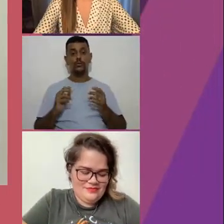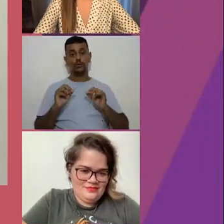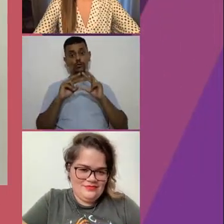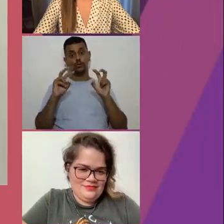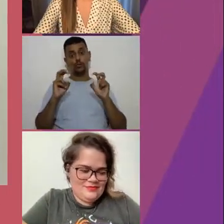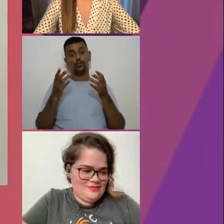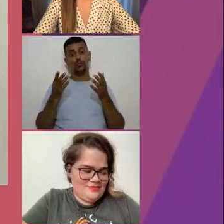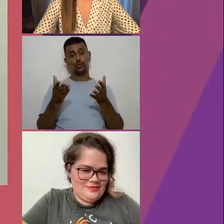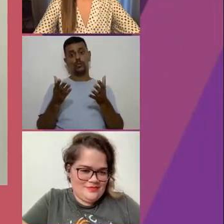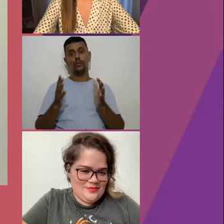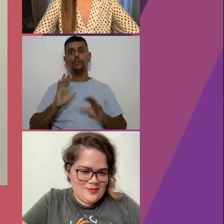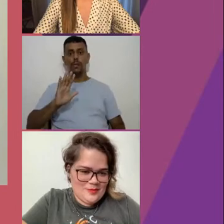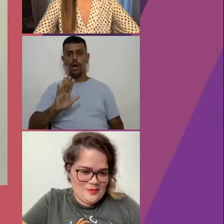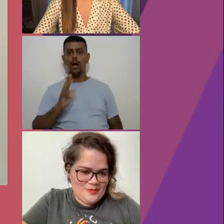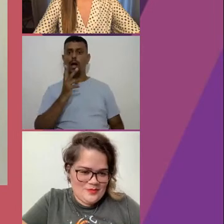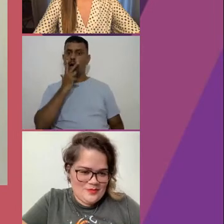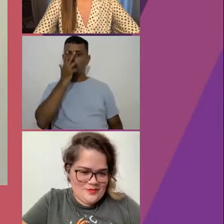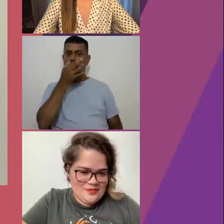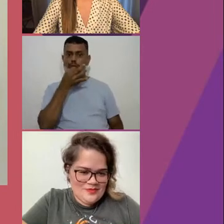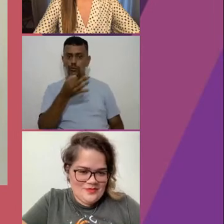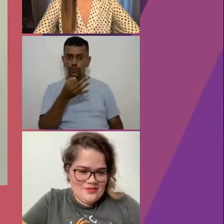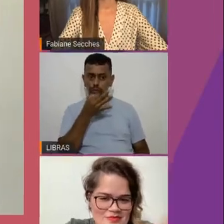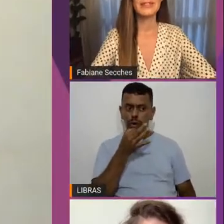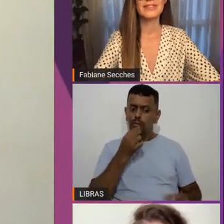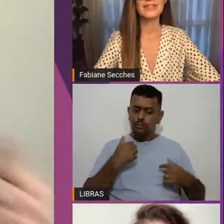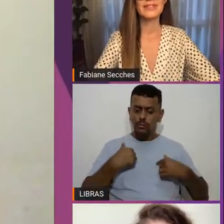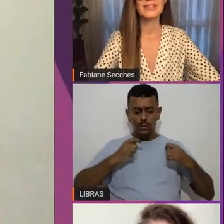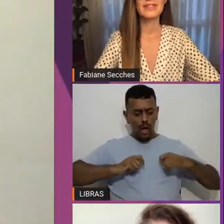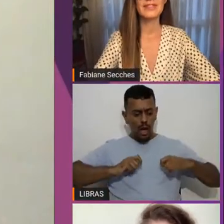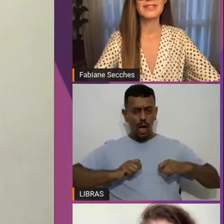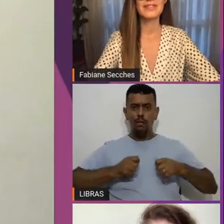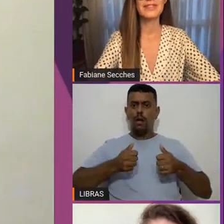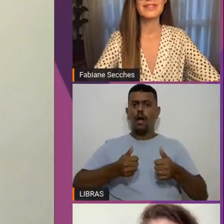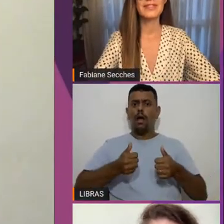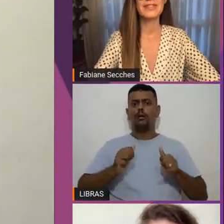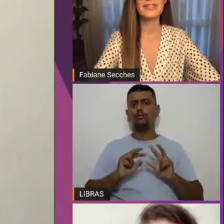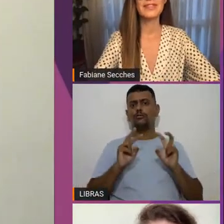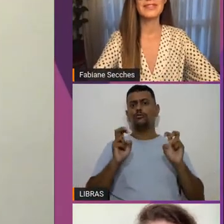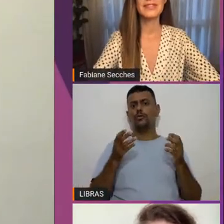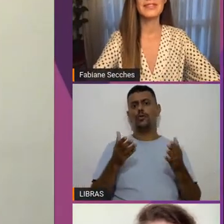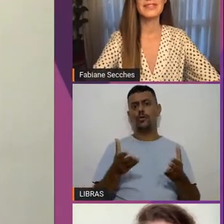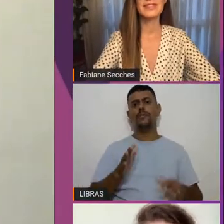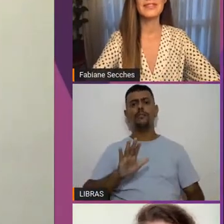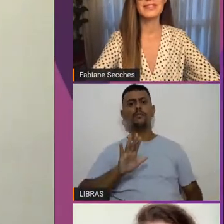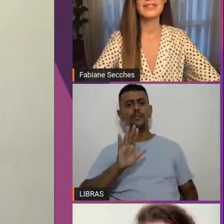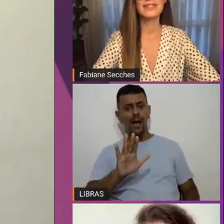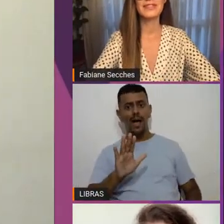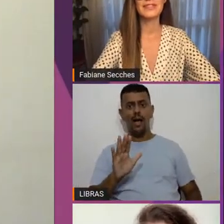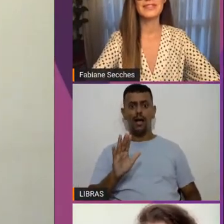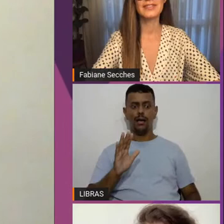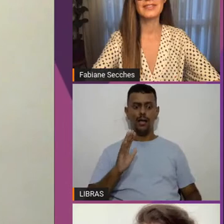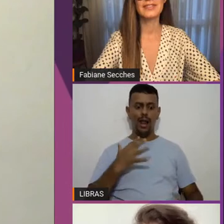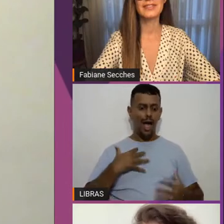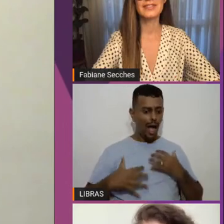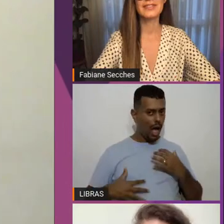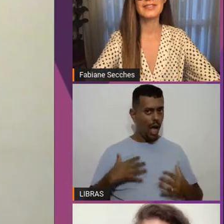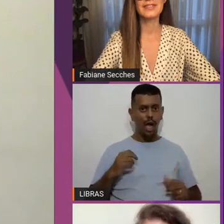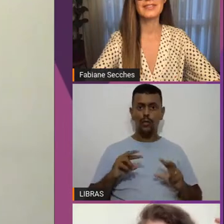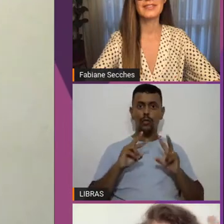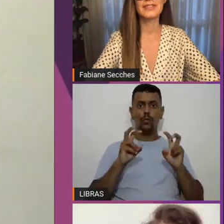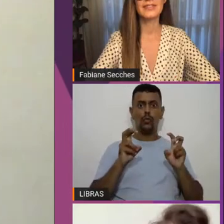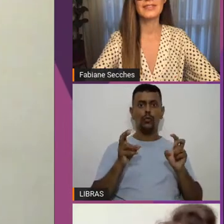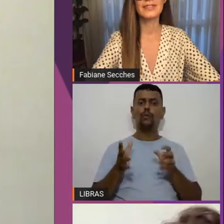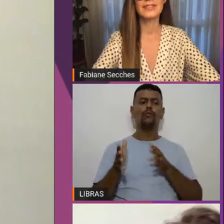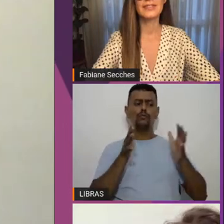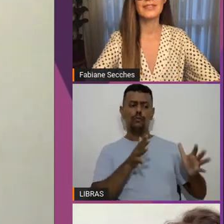acho que eu me dou muito bem por quê larga racional mas o lado físico é aquele lado aqui